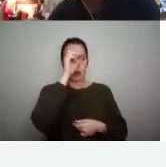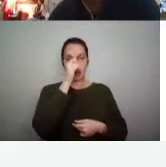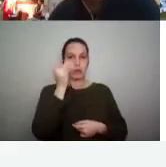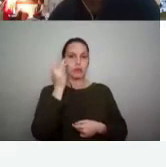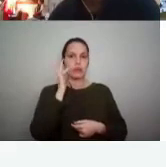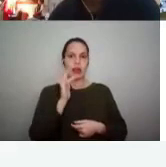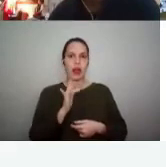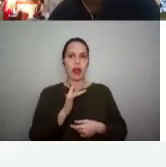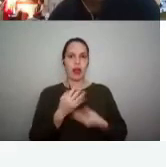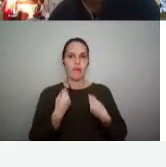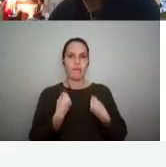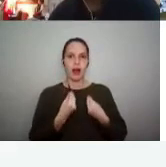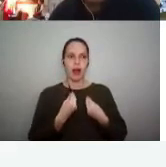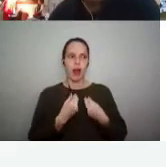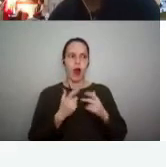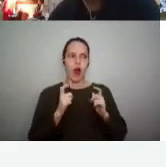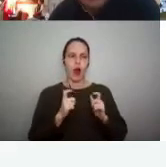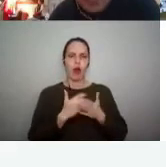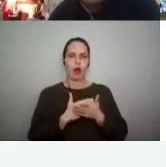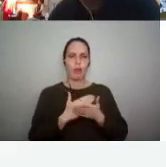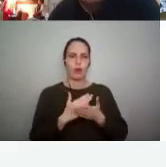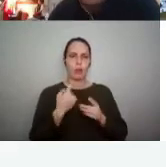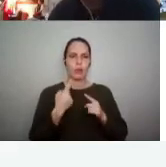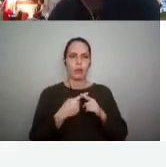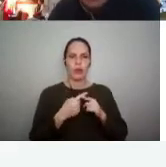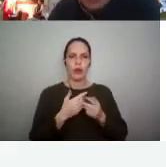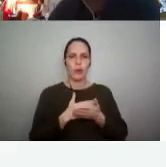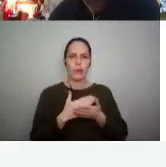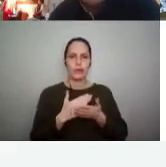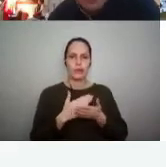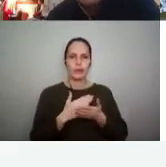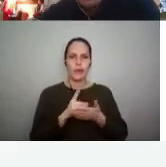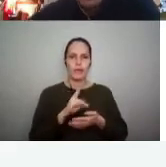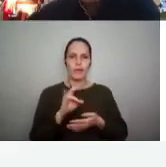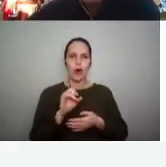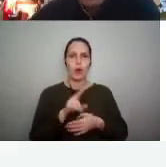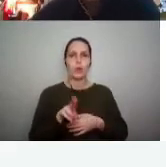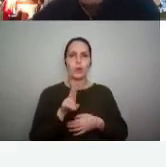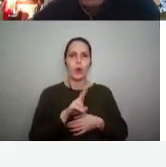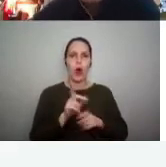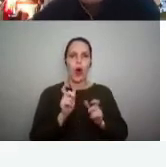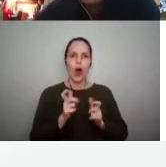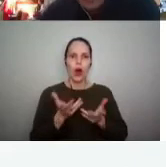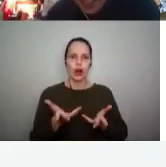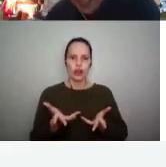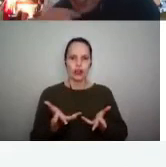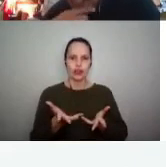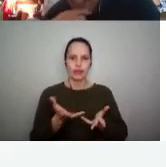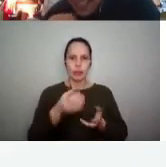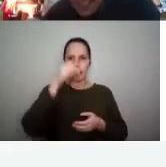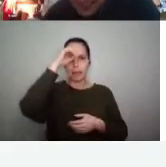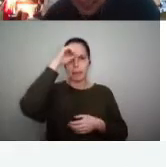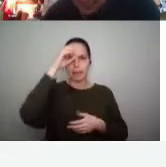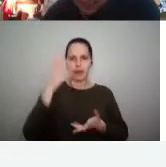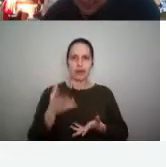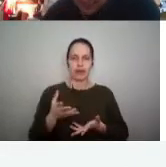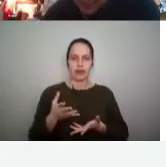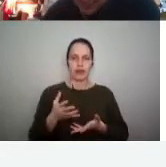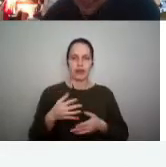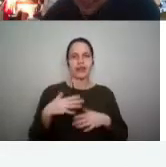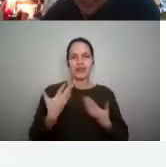vai, para que sentido, né? Então, por que a gente não estuda mais a história da ciência,